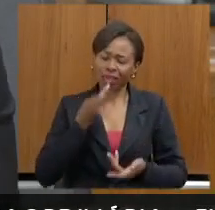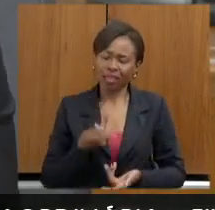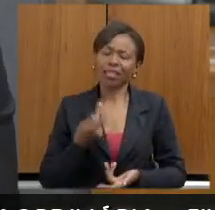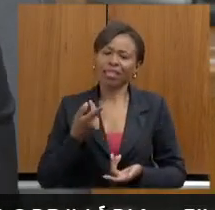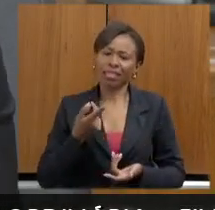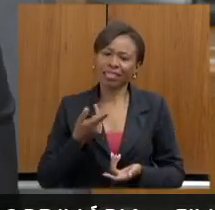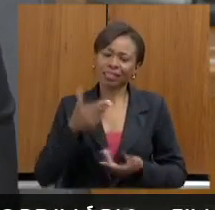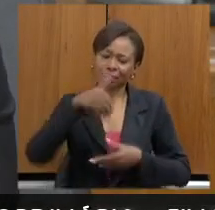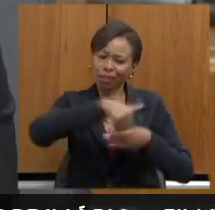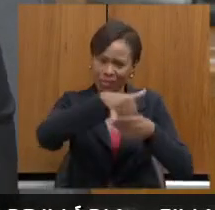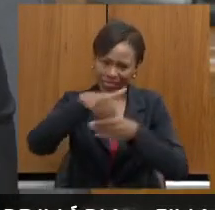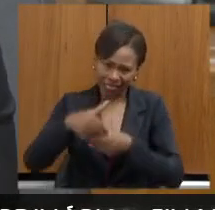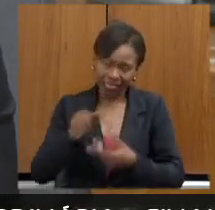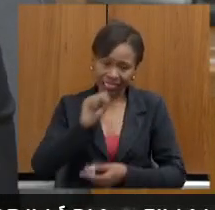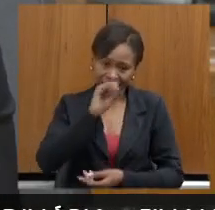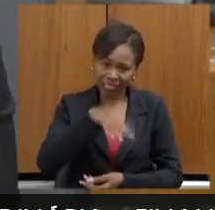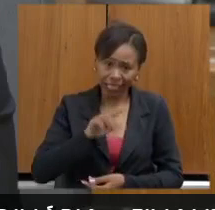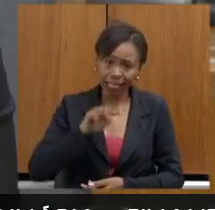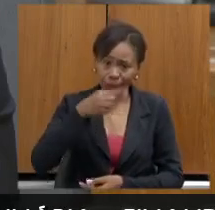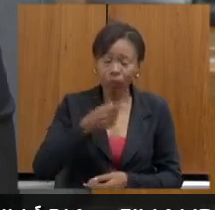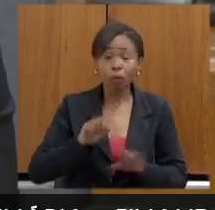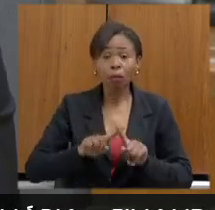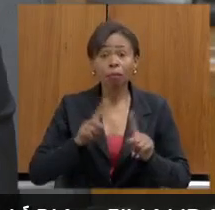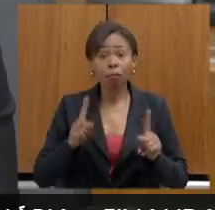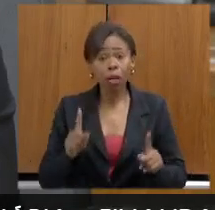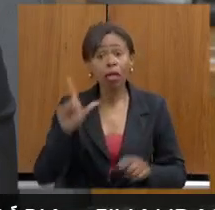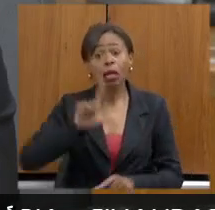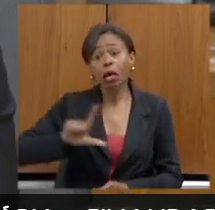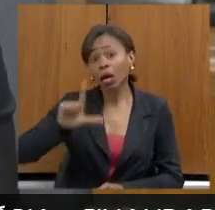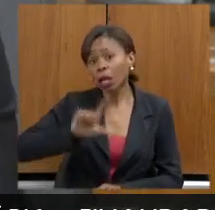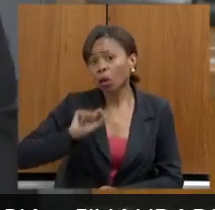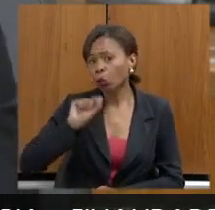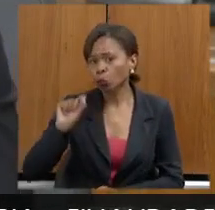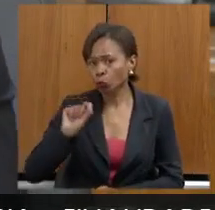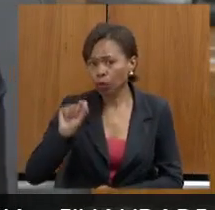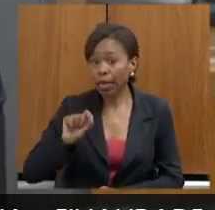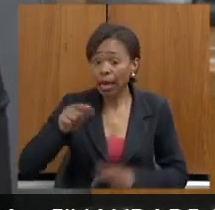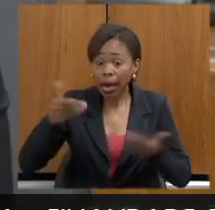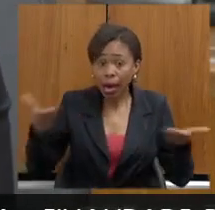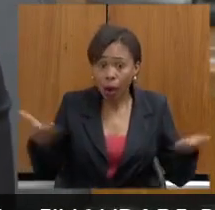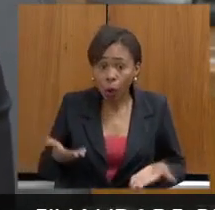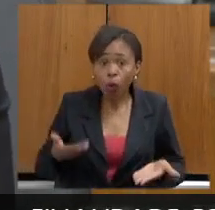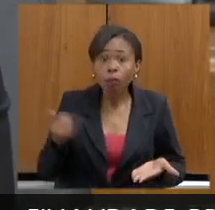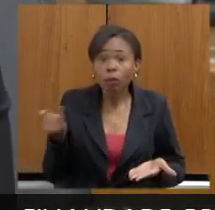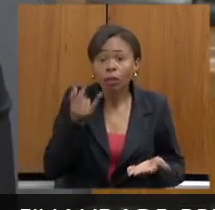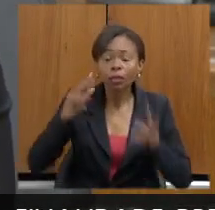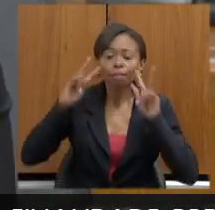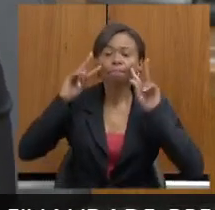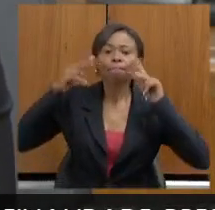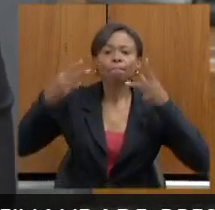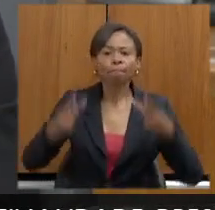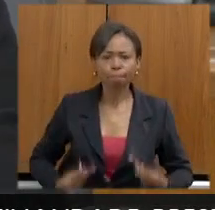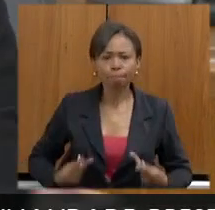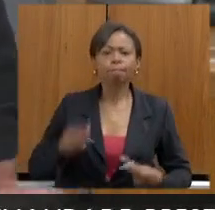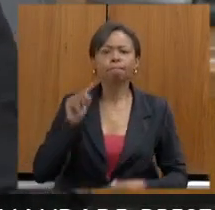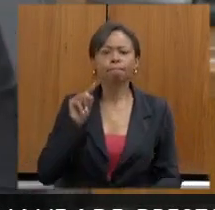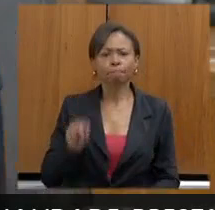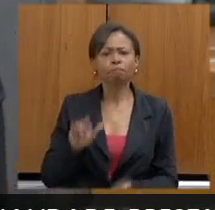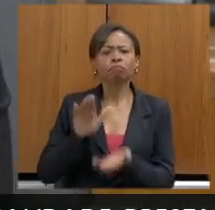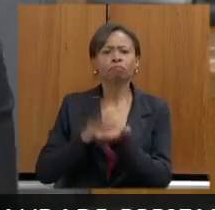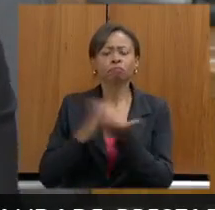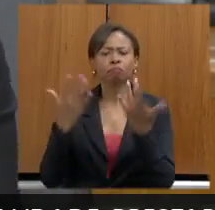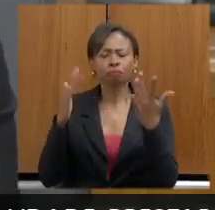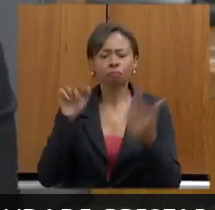né mas aqui fica claro que para gente O que vale é realmente o reconhecimento desses homens e